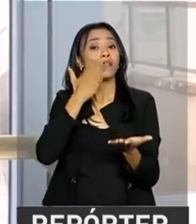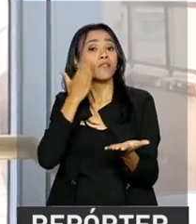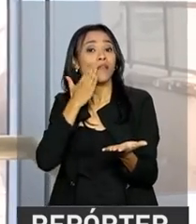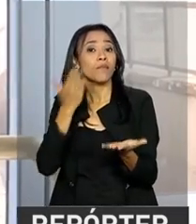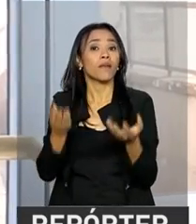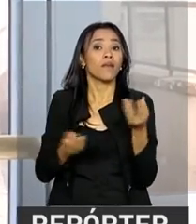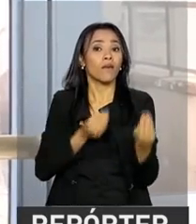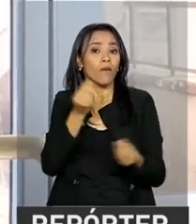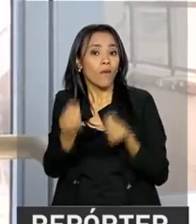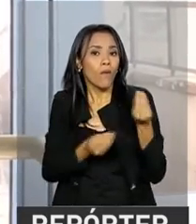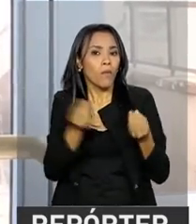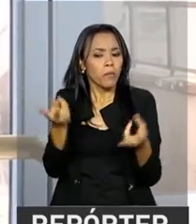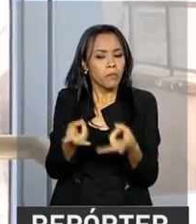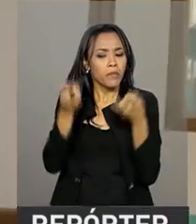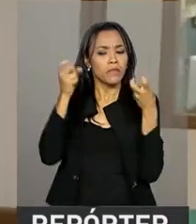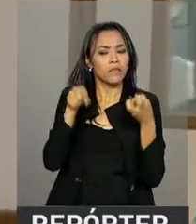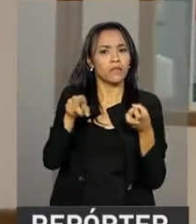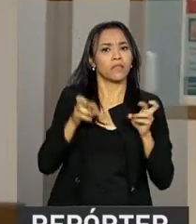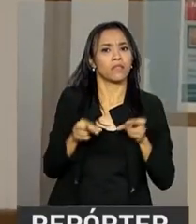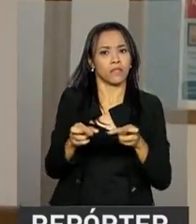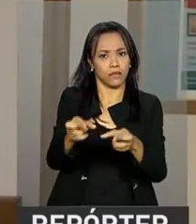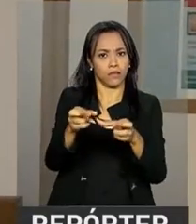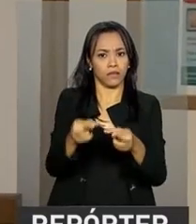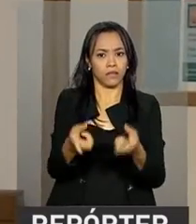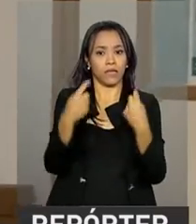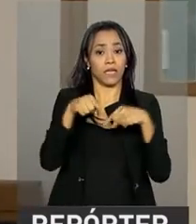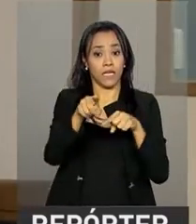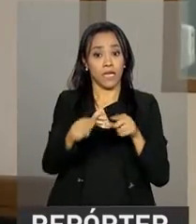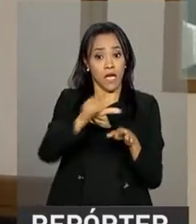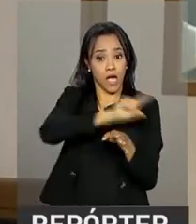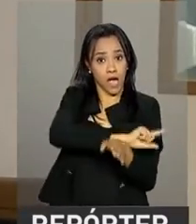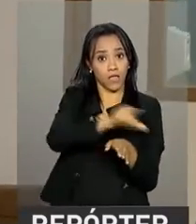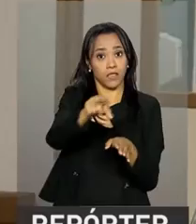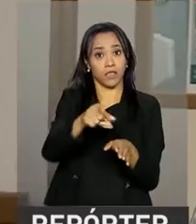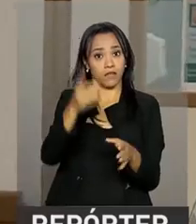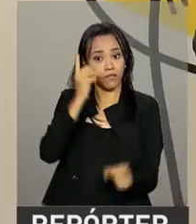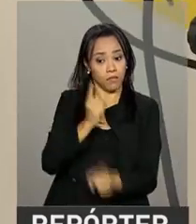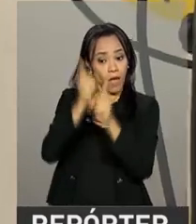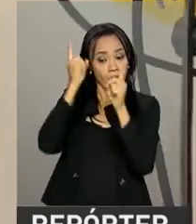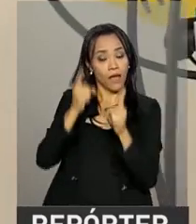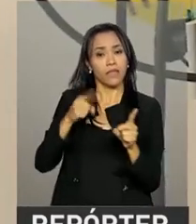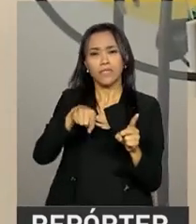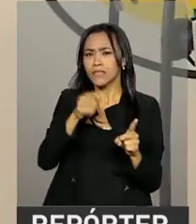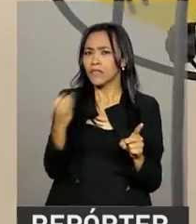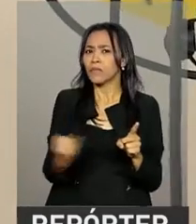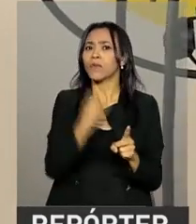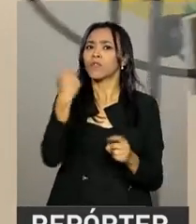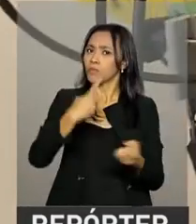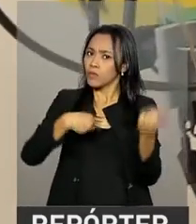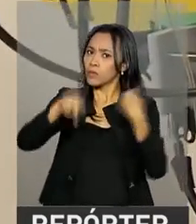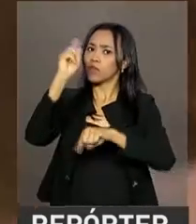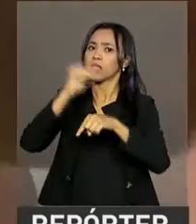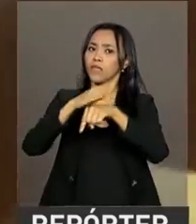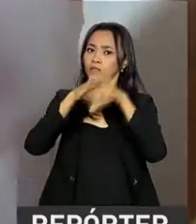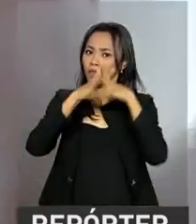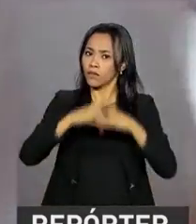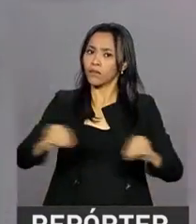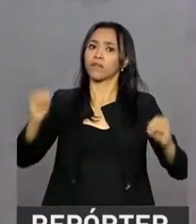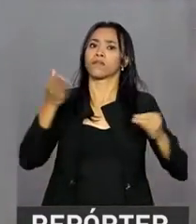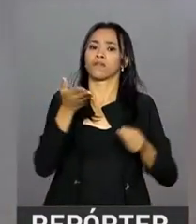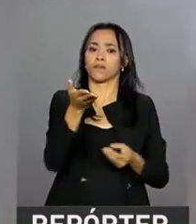atenção básica na detecção do câncer. E o diagnóstico precoce é fundamental para o sucesso no tratamento do câncer